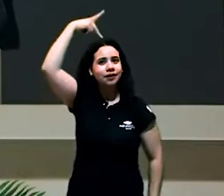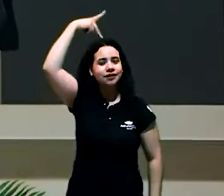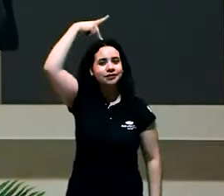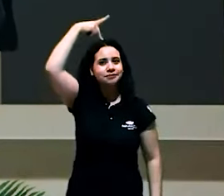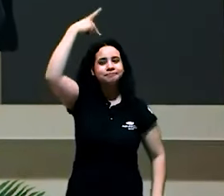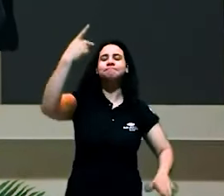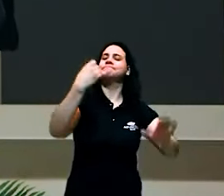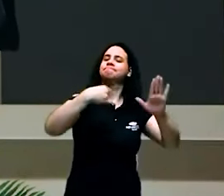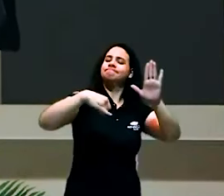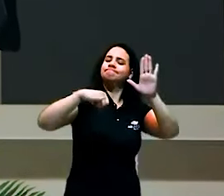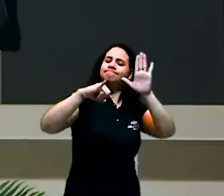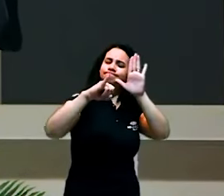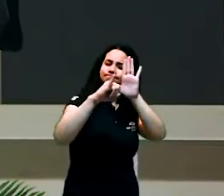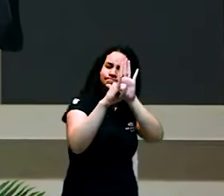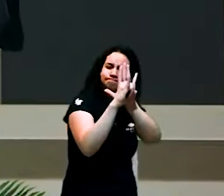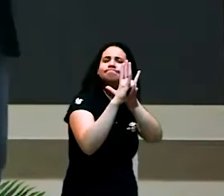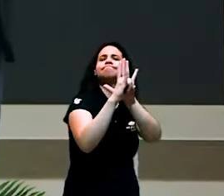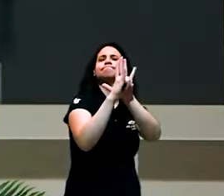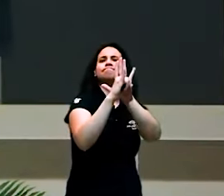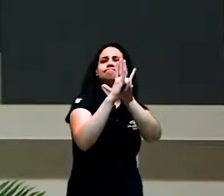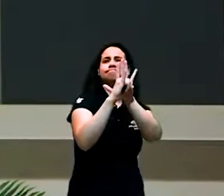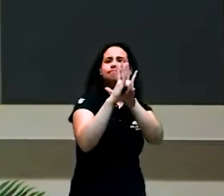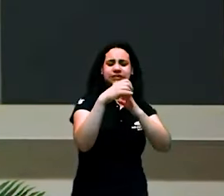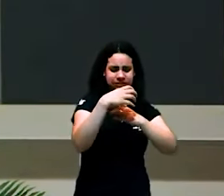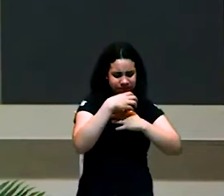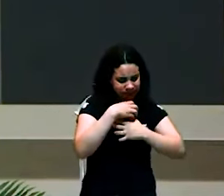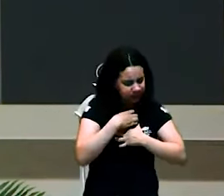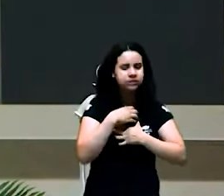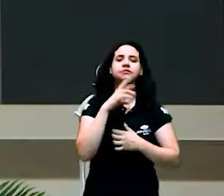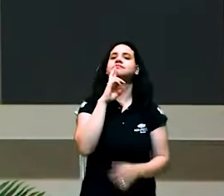do Espírito. E camaias.